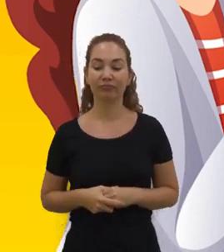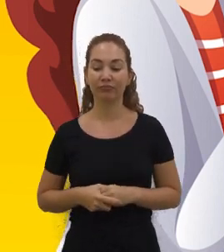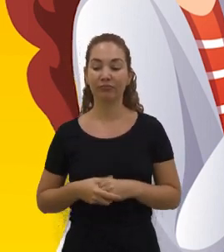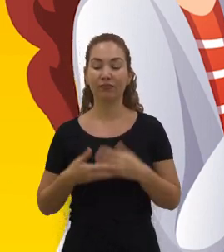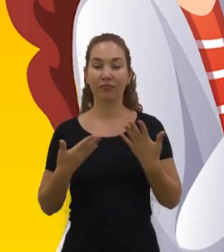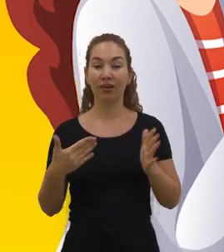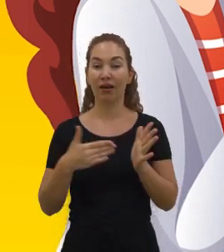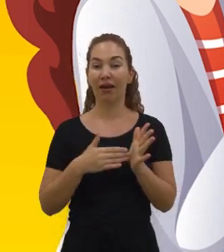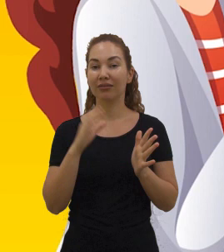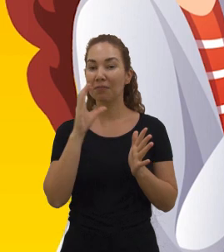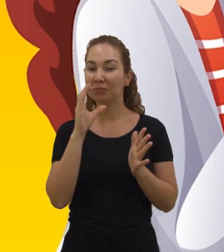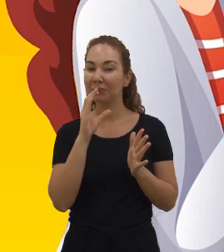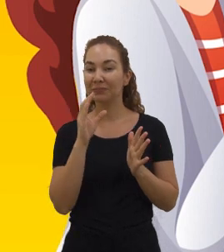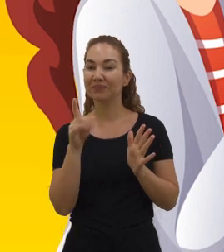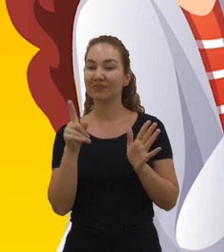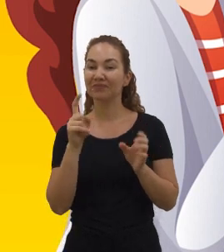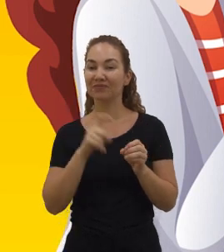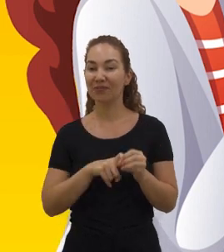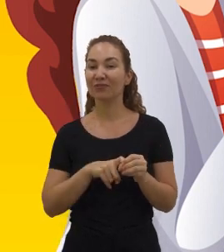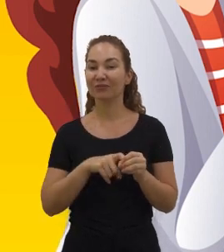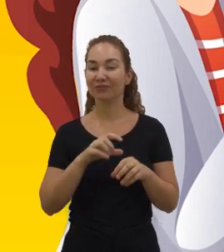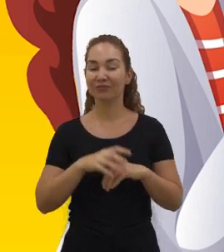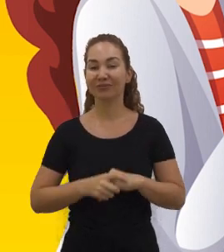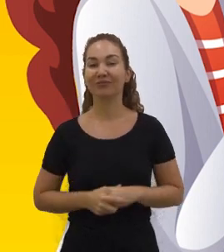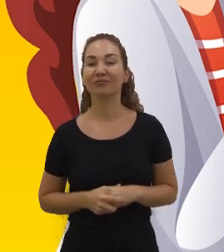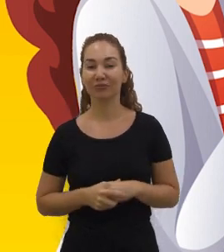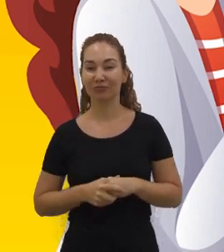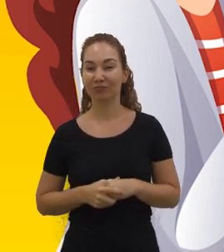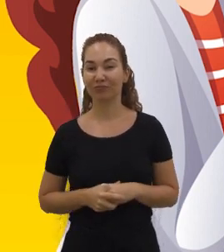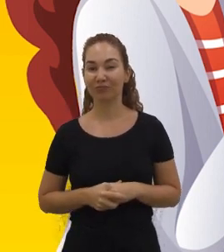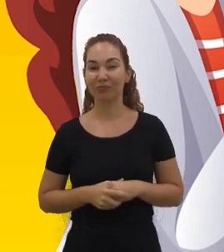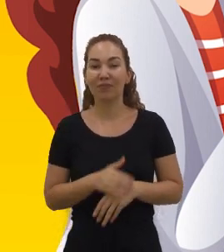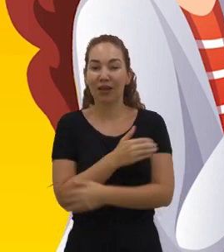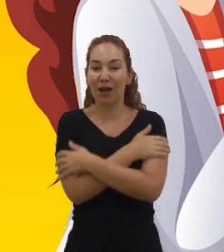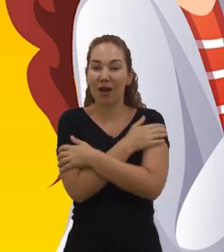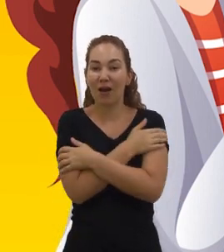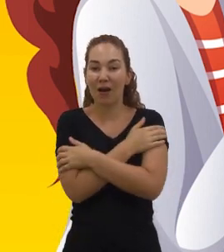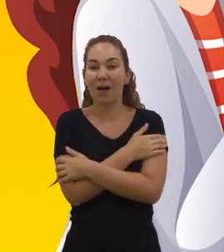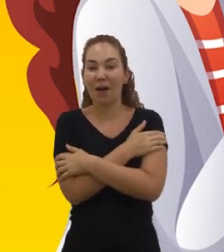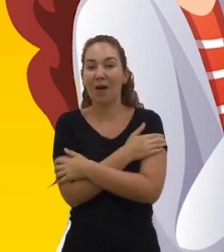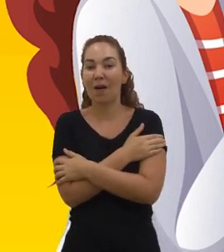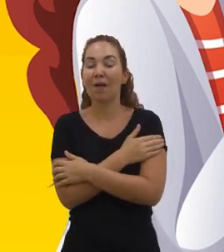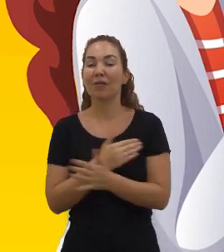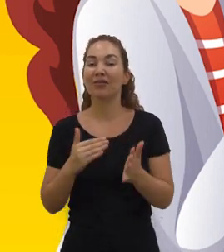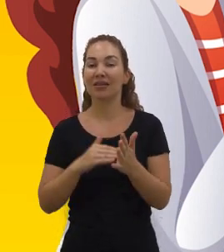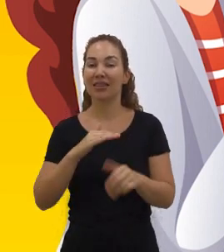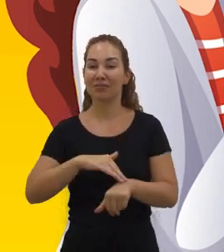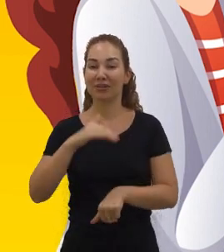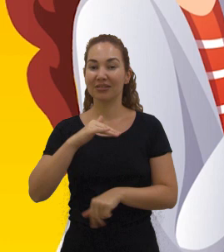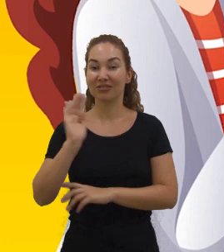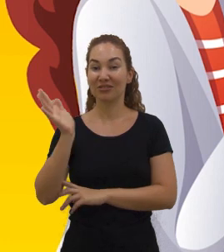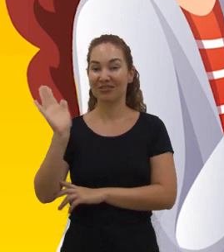Então, até breve, né? Nos encontramos no próximo Estudo Cast. Um abraço e até mais.